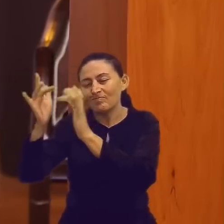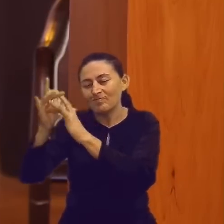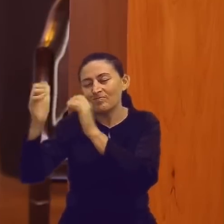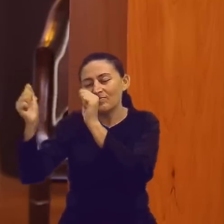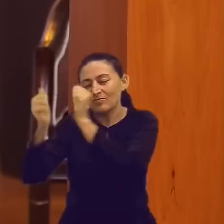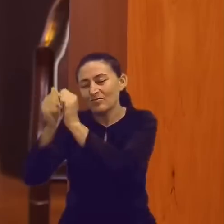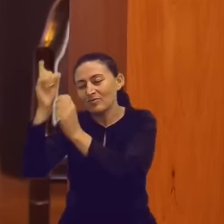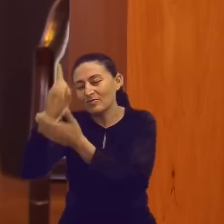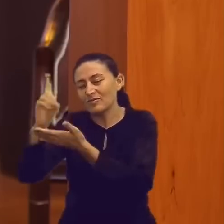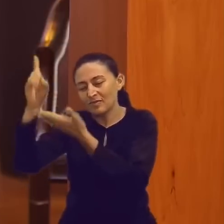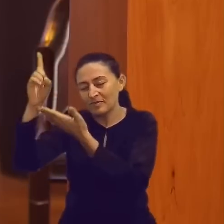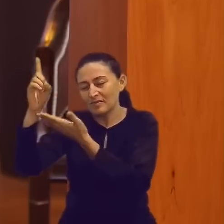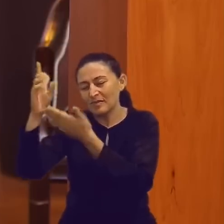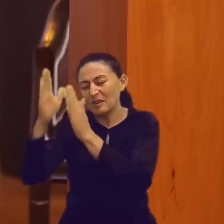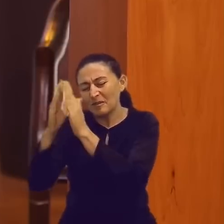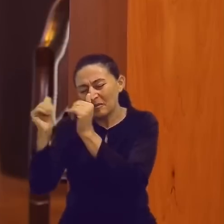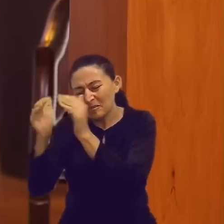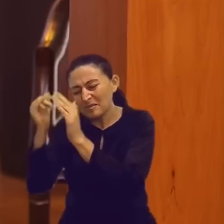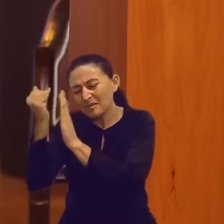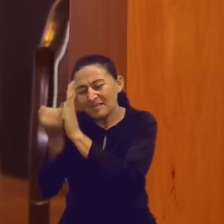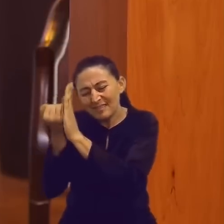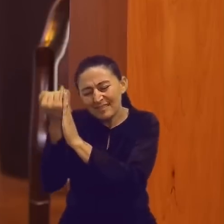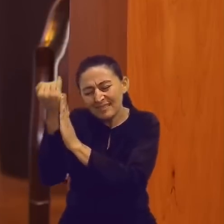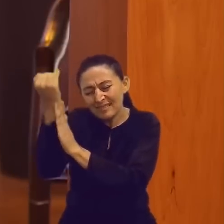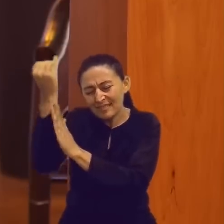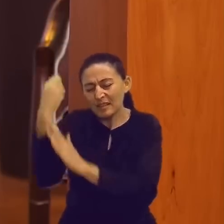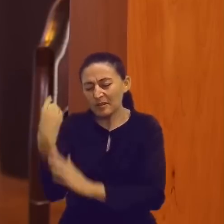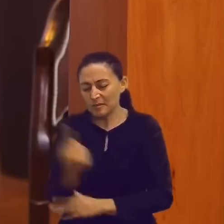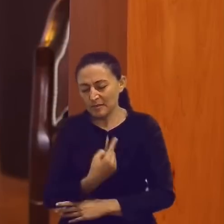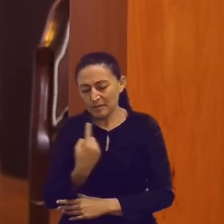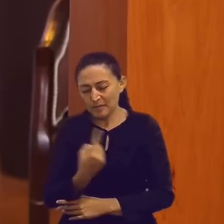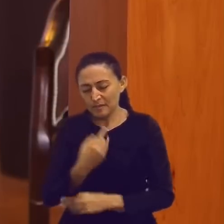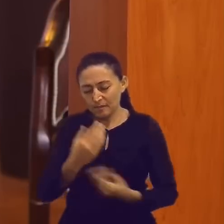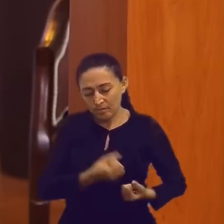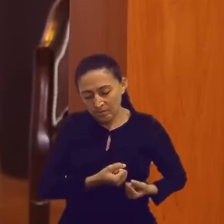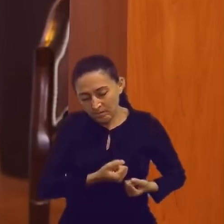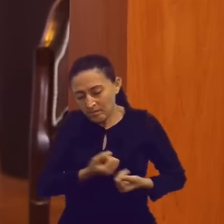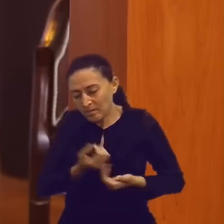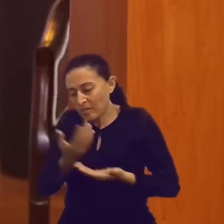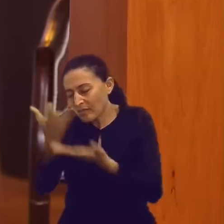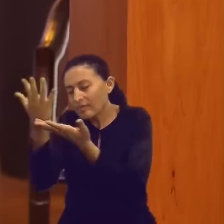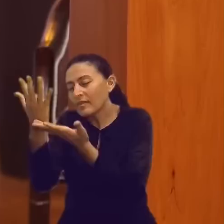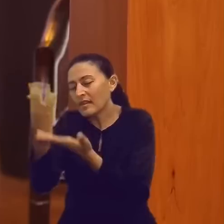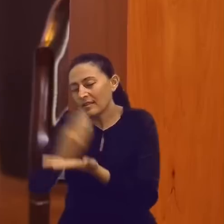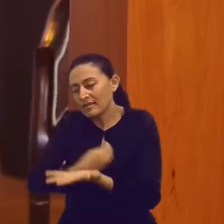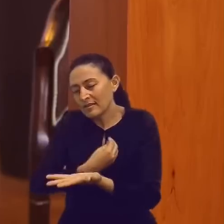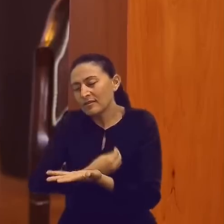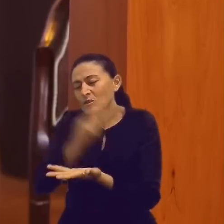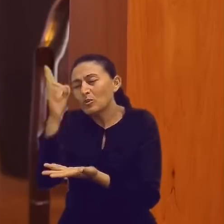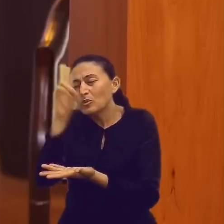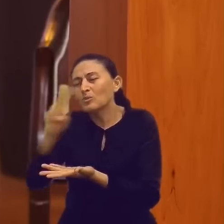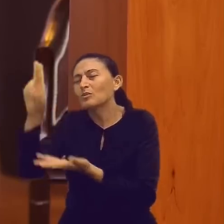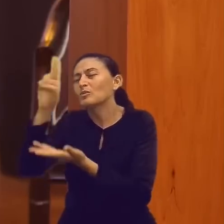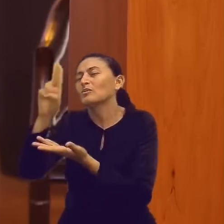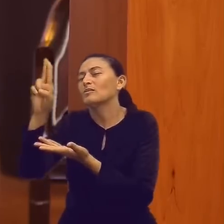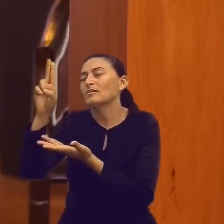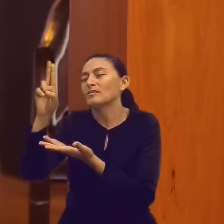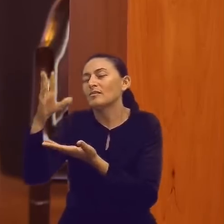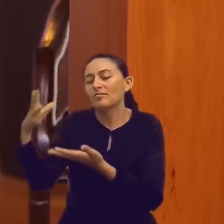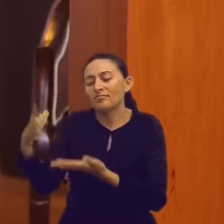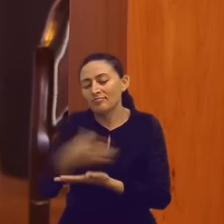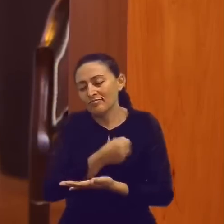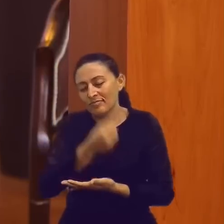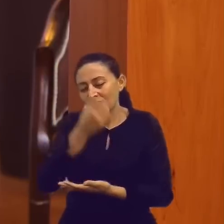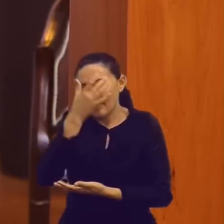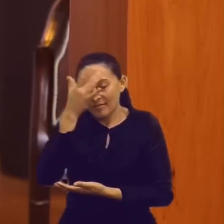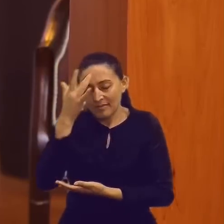nós. Queremos entregar então neste momento as nossas vidas. Usa-nos, Senhor, para a salvação de muitas